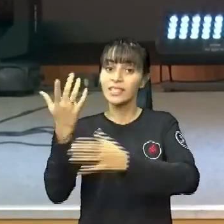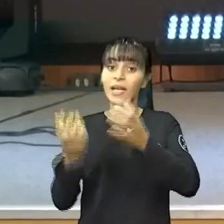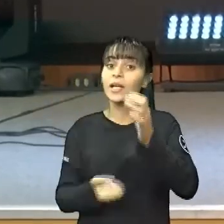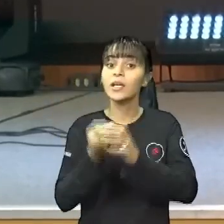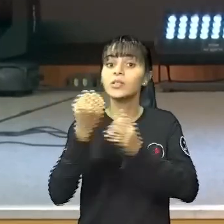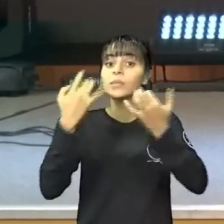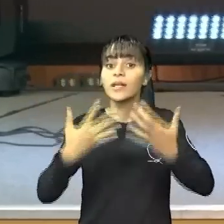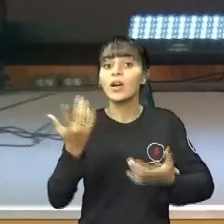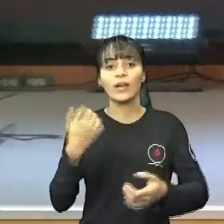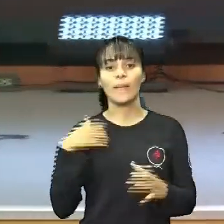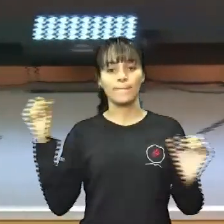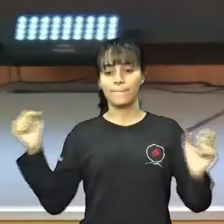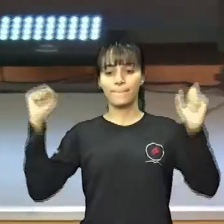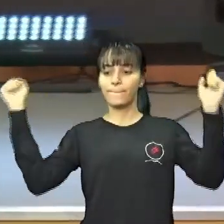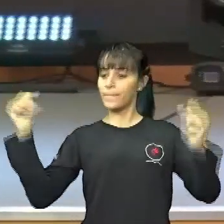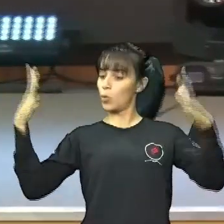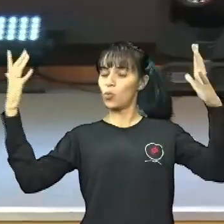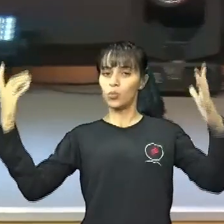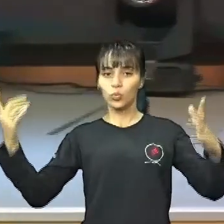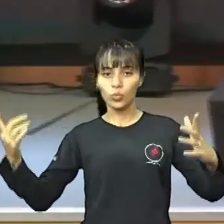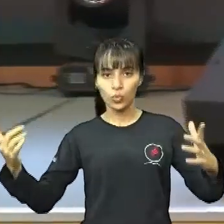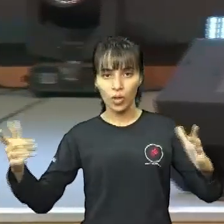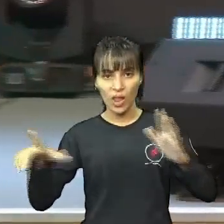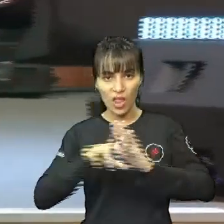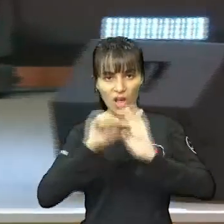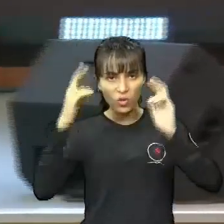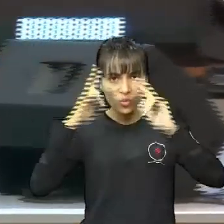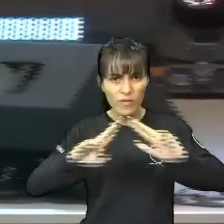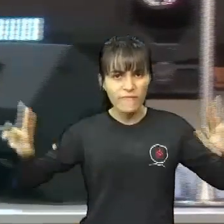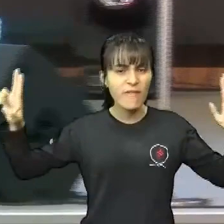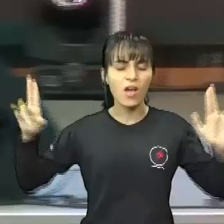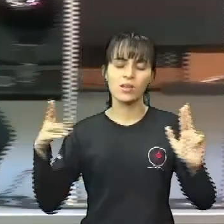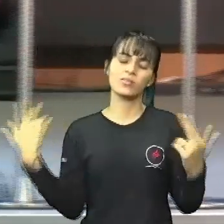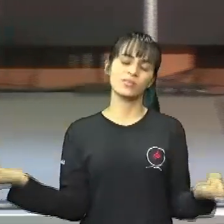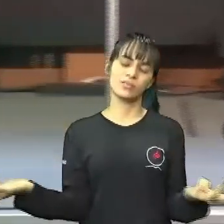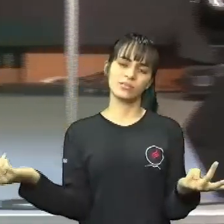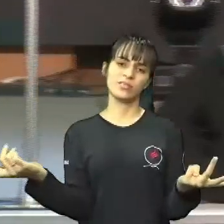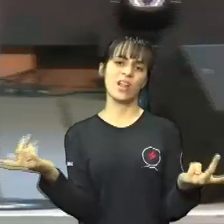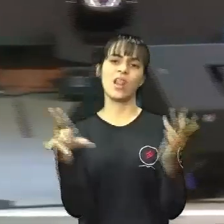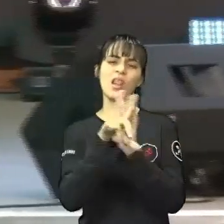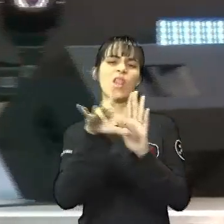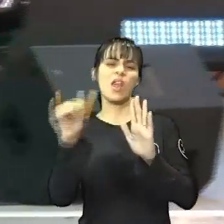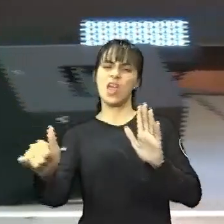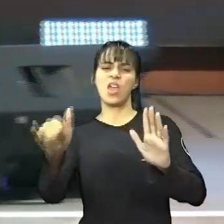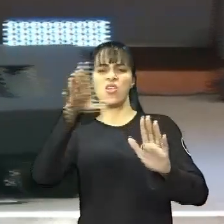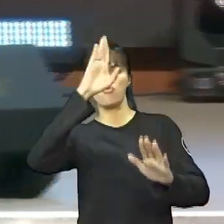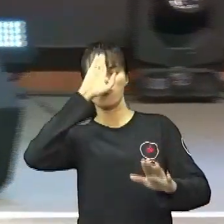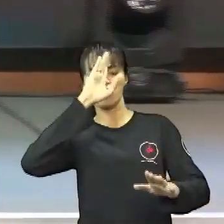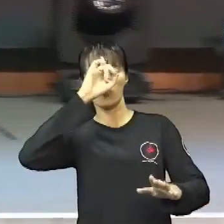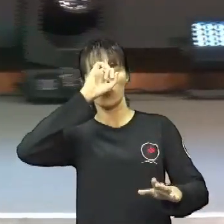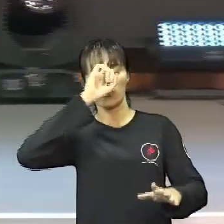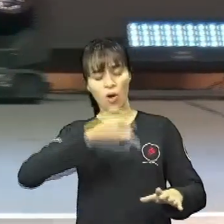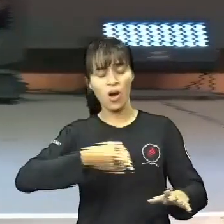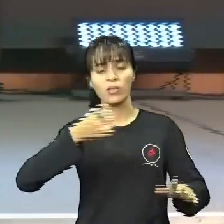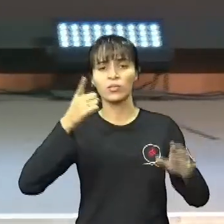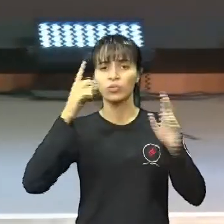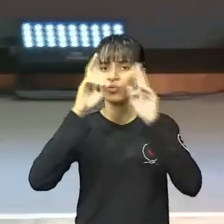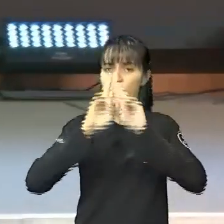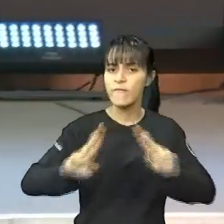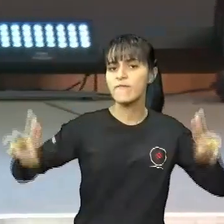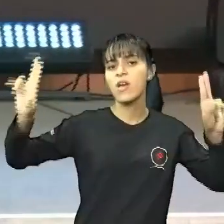porquê que apareceu do nada as leis do universo as fenomenais leis que governam o universo